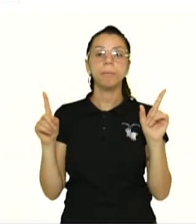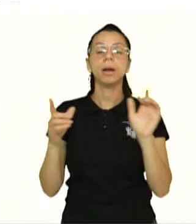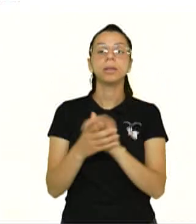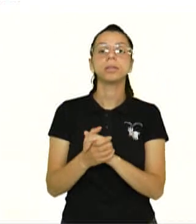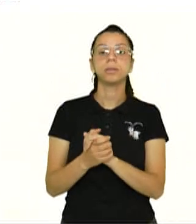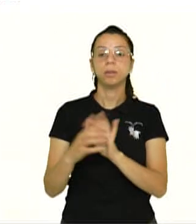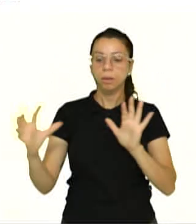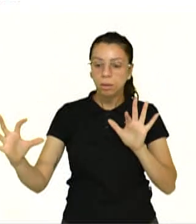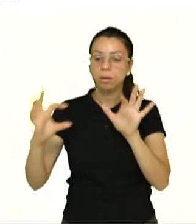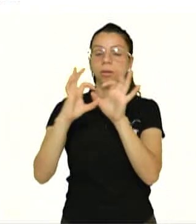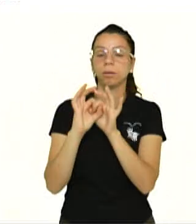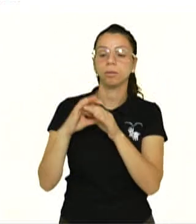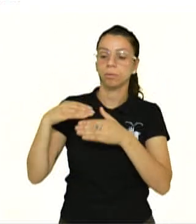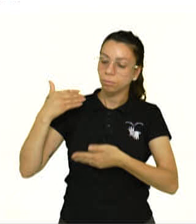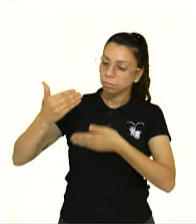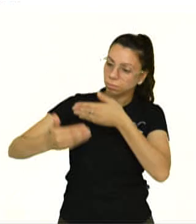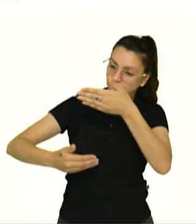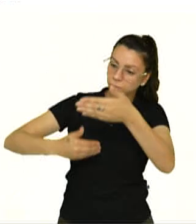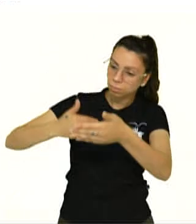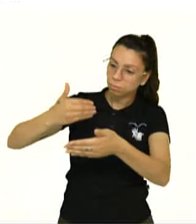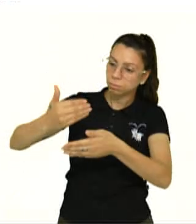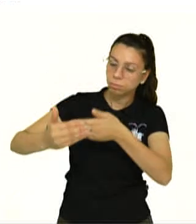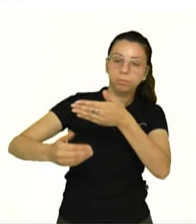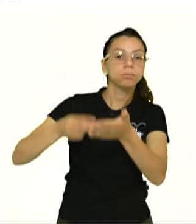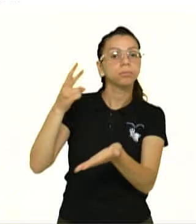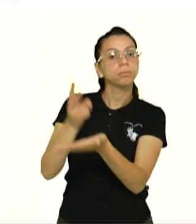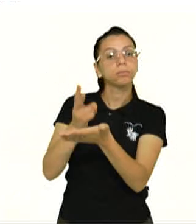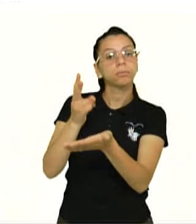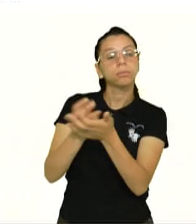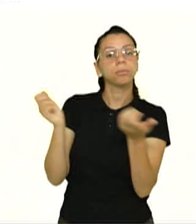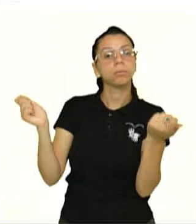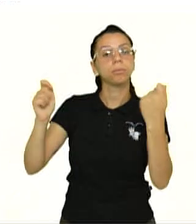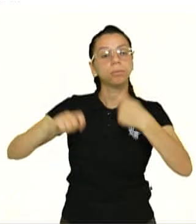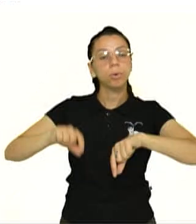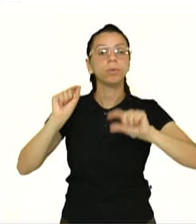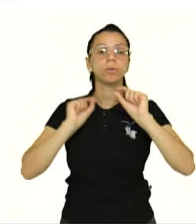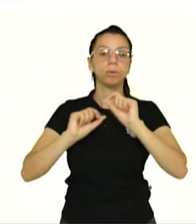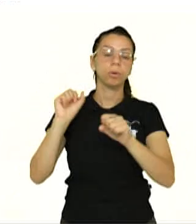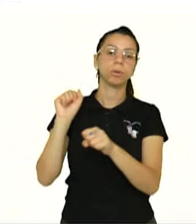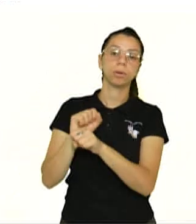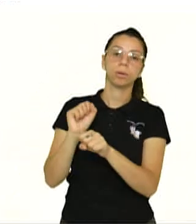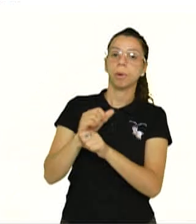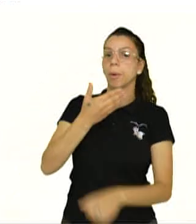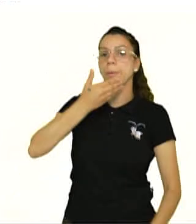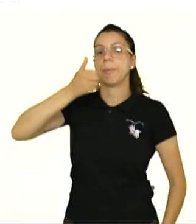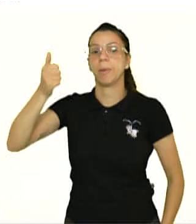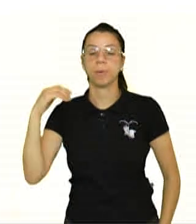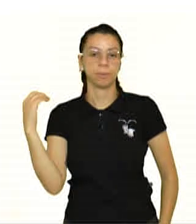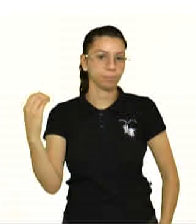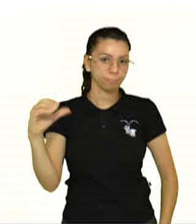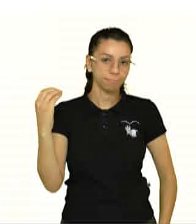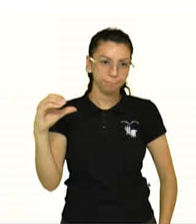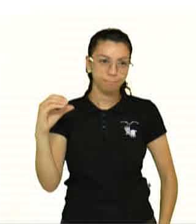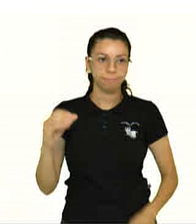seguras e de forma gradual e constante, poder-se-á esperar algo de melhor na ciência.